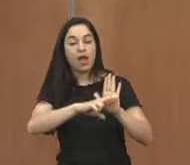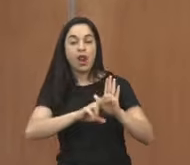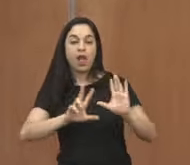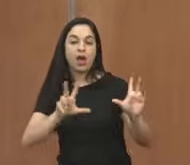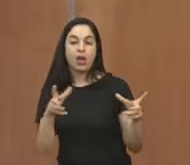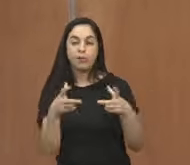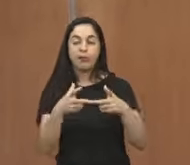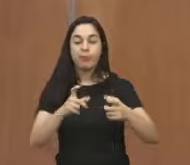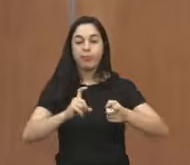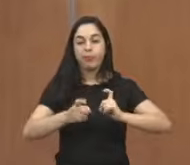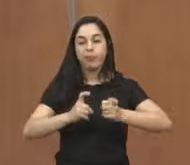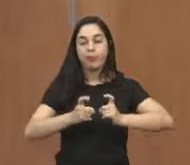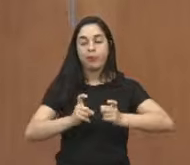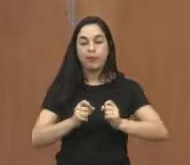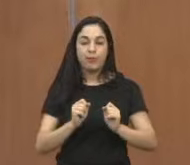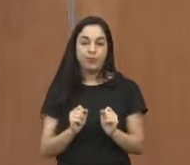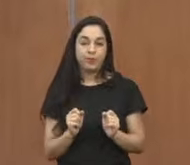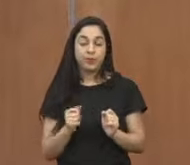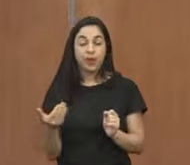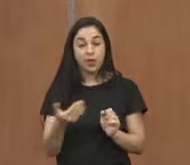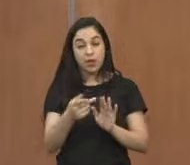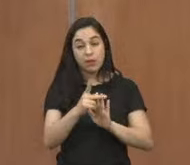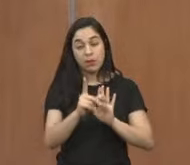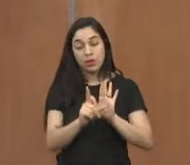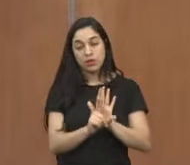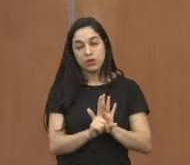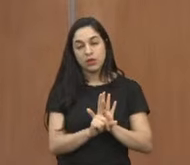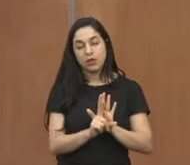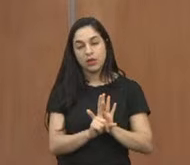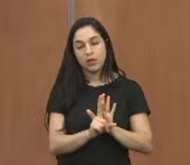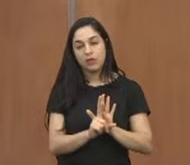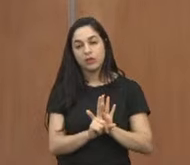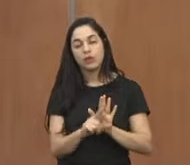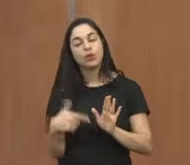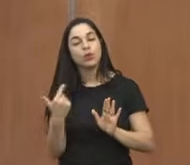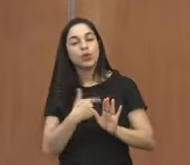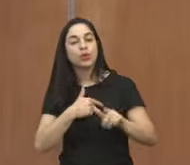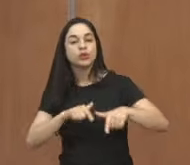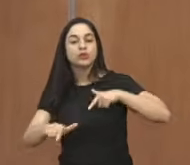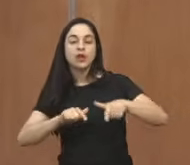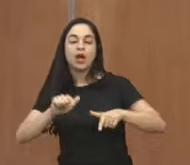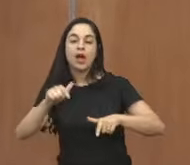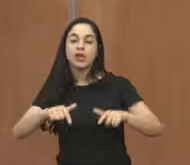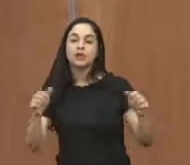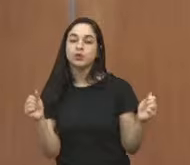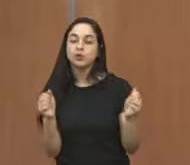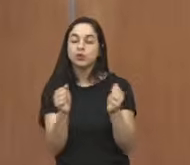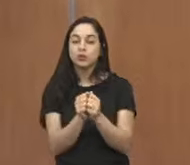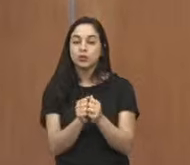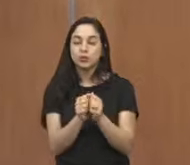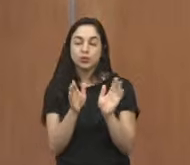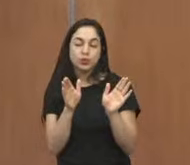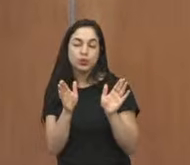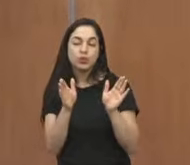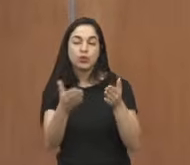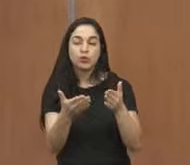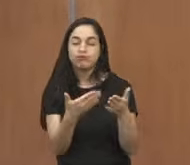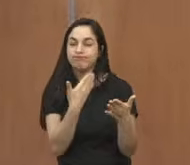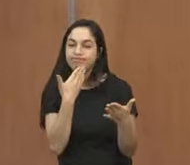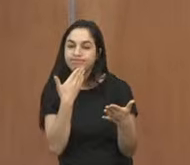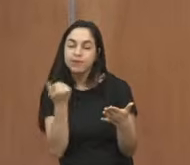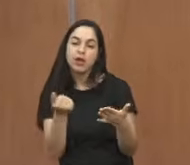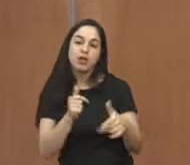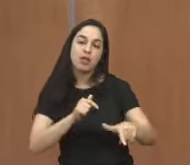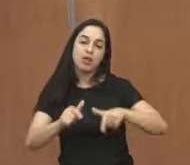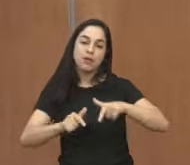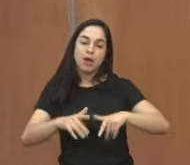Câmara. E esse projeto aqui nasceu justamente do nosso trabalho aqui em conjunto, visando a gente aperfeiçoar o trabalho